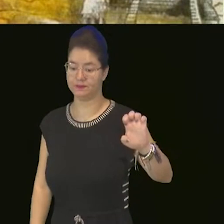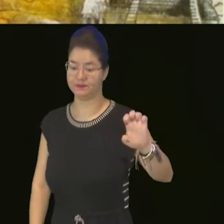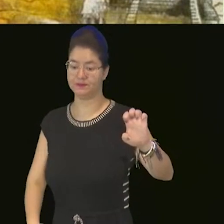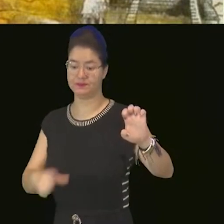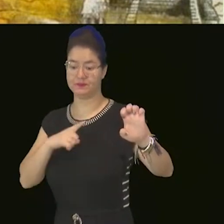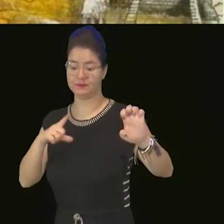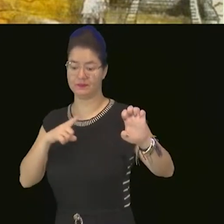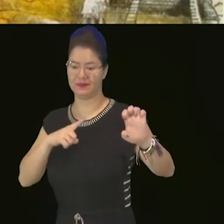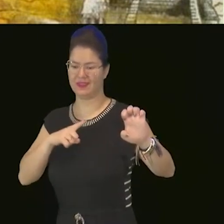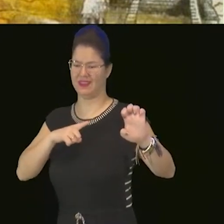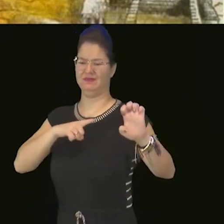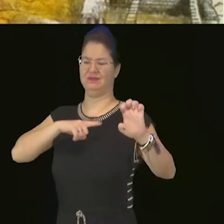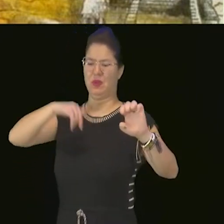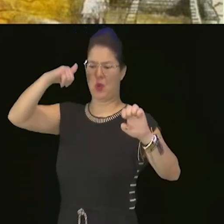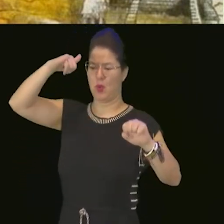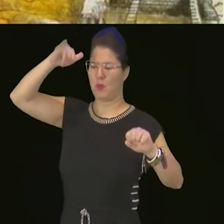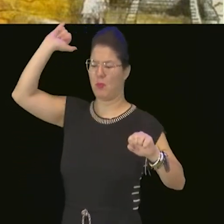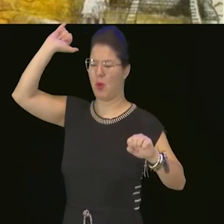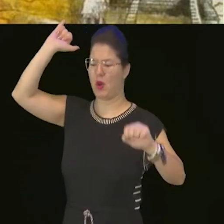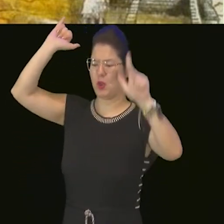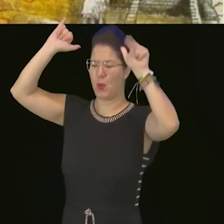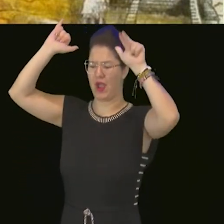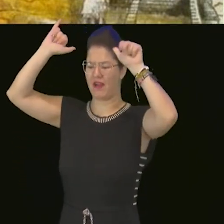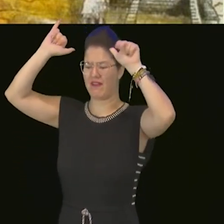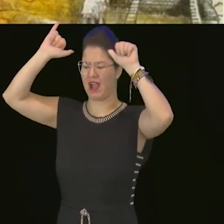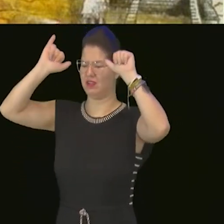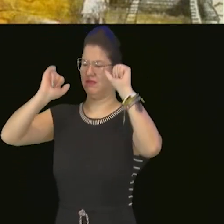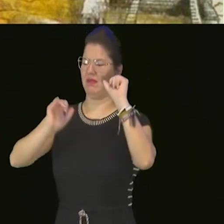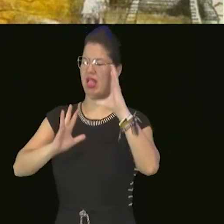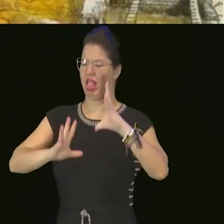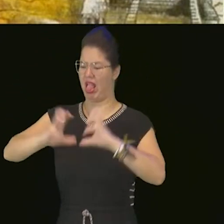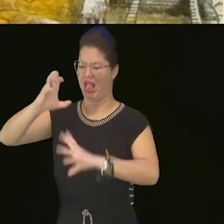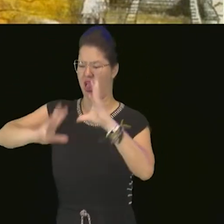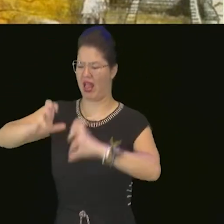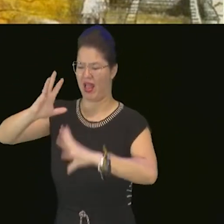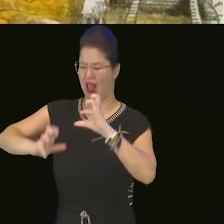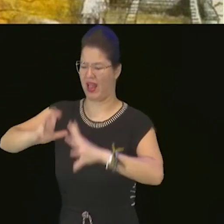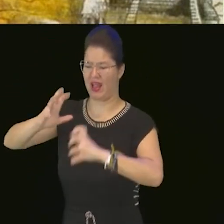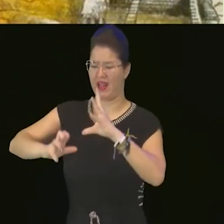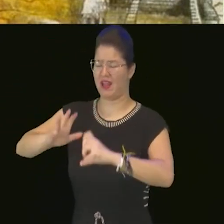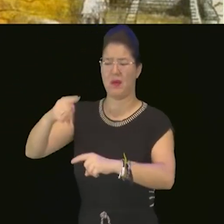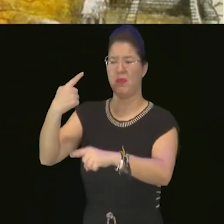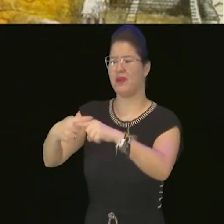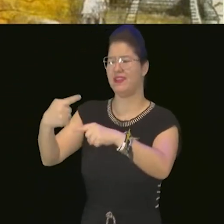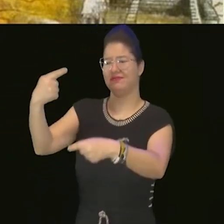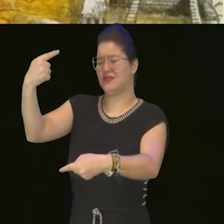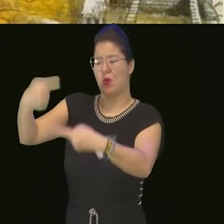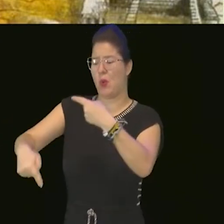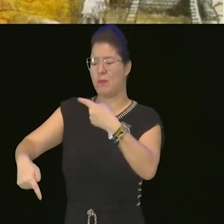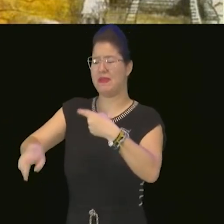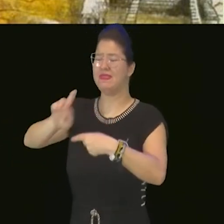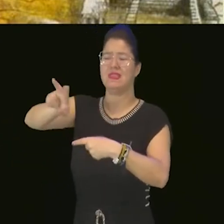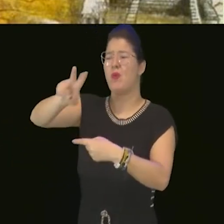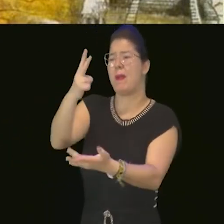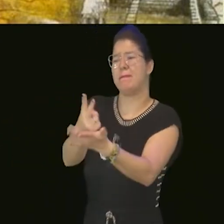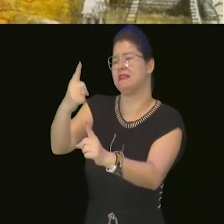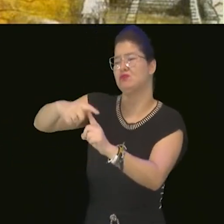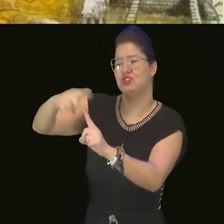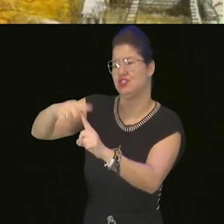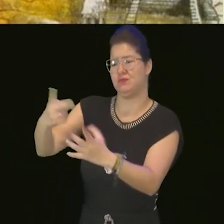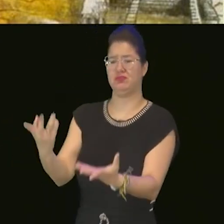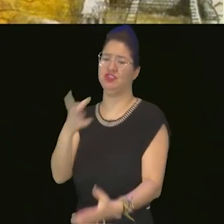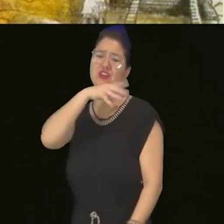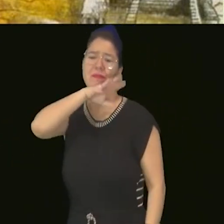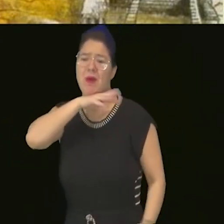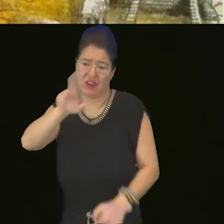um boi e um cavalo brigando. Eles são incompatíveis. Eles são de espécies